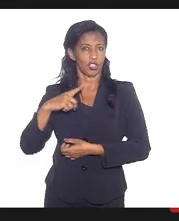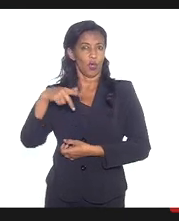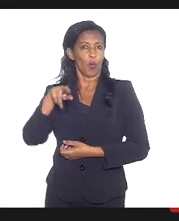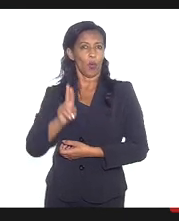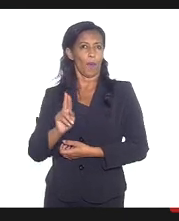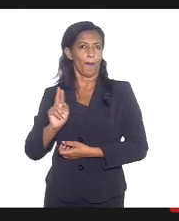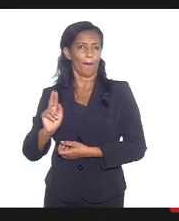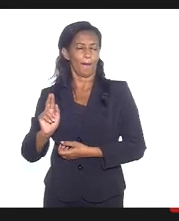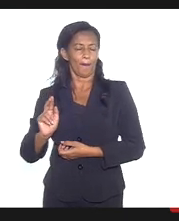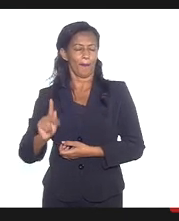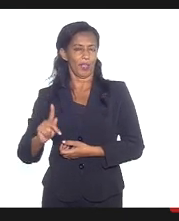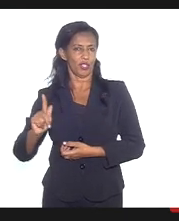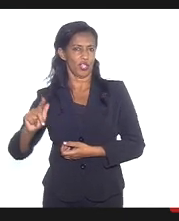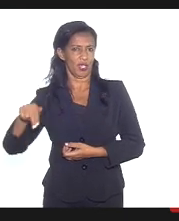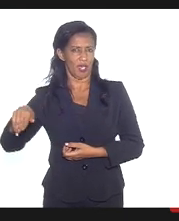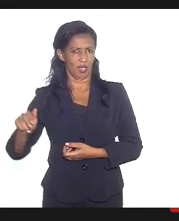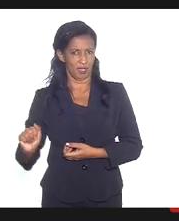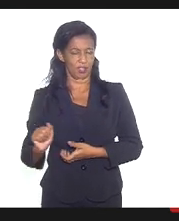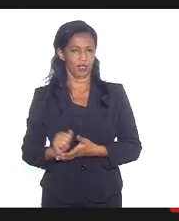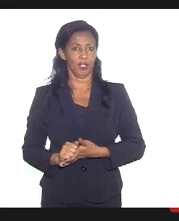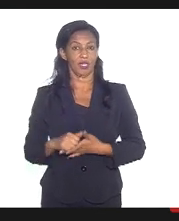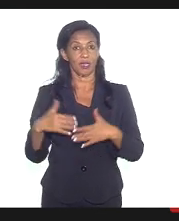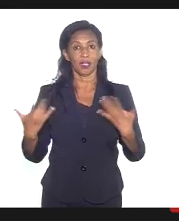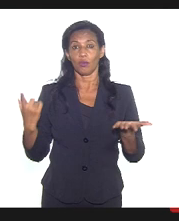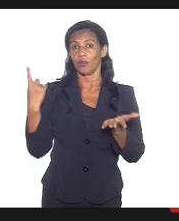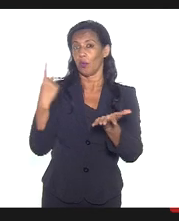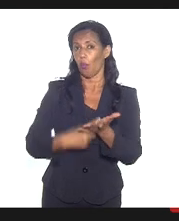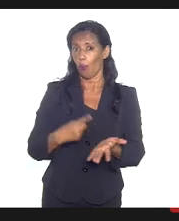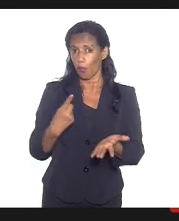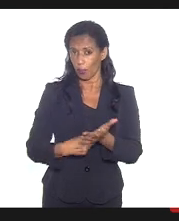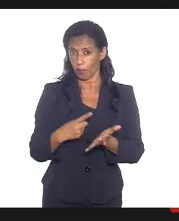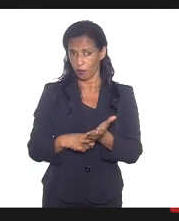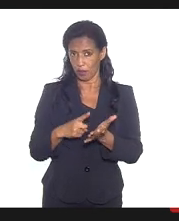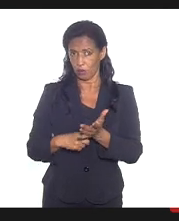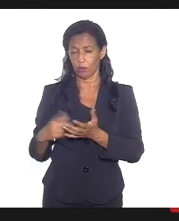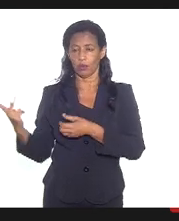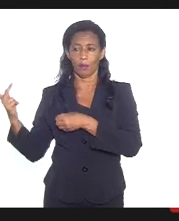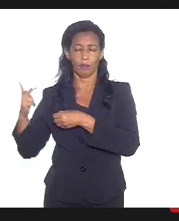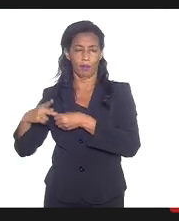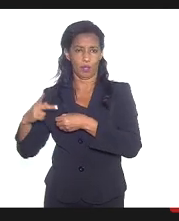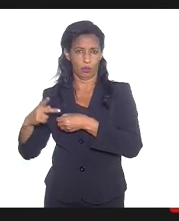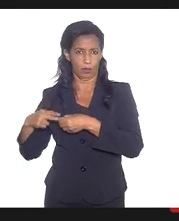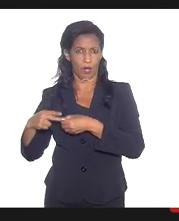UPGNs, né? Então, houve um compromisso da Petrobras em abrir